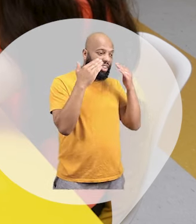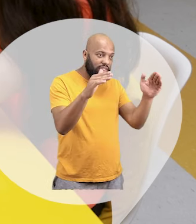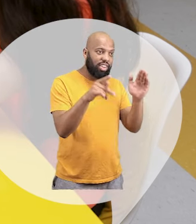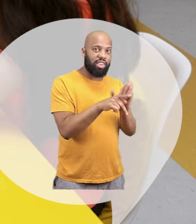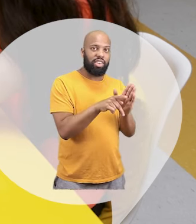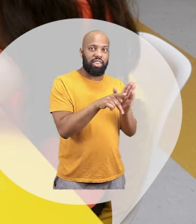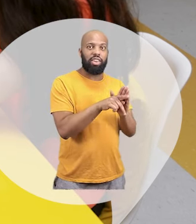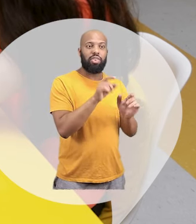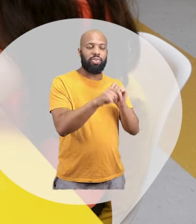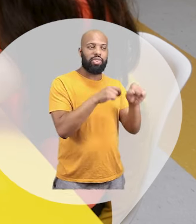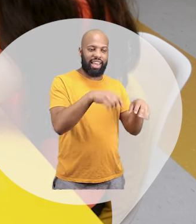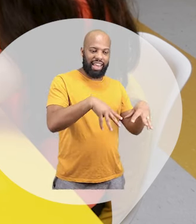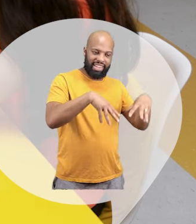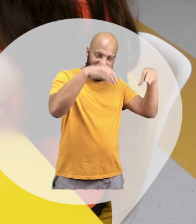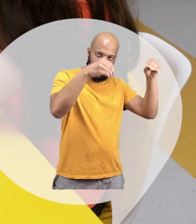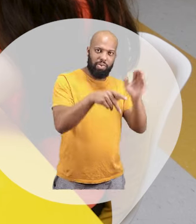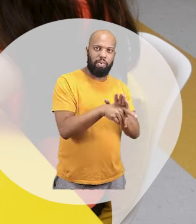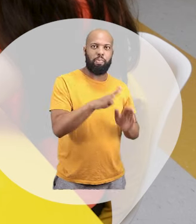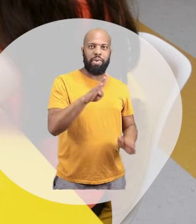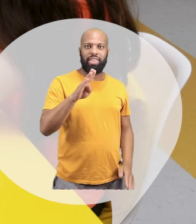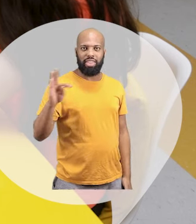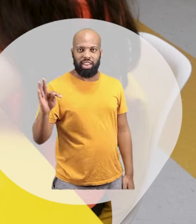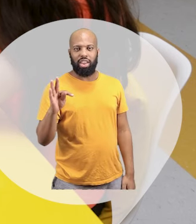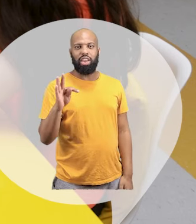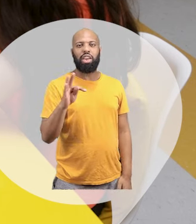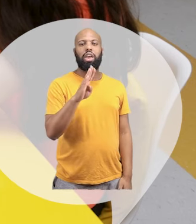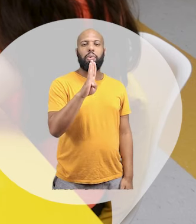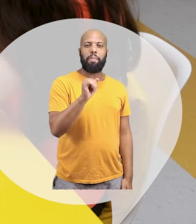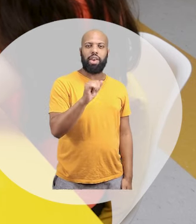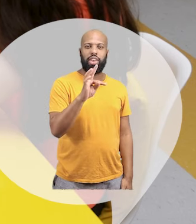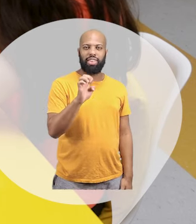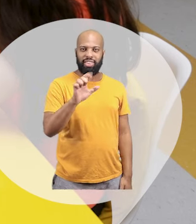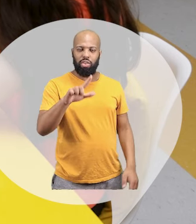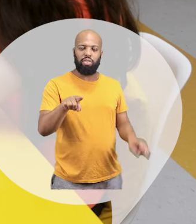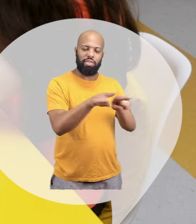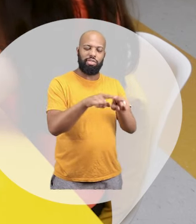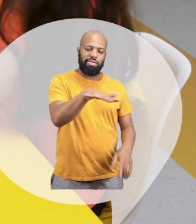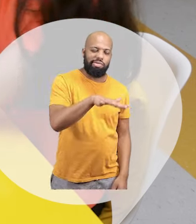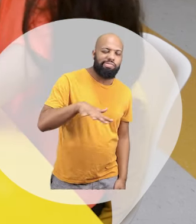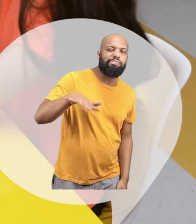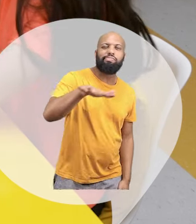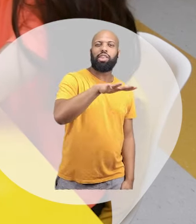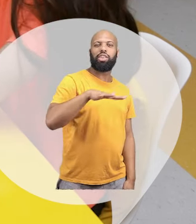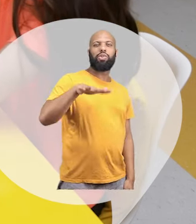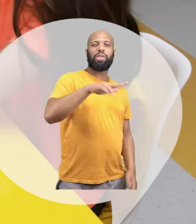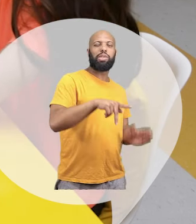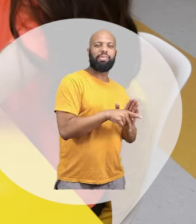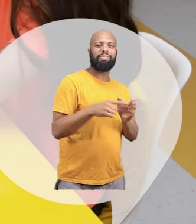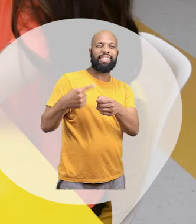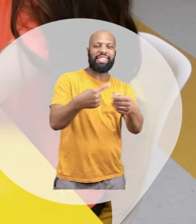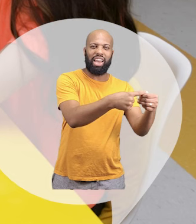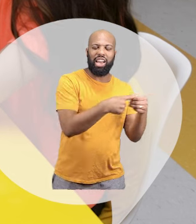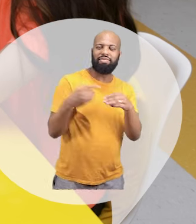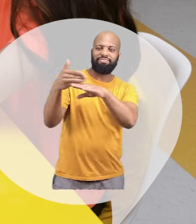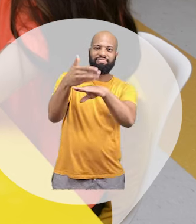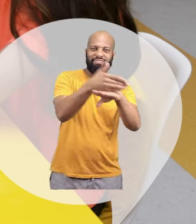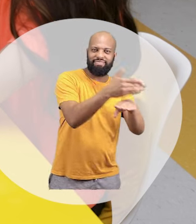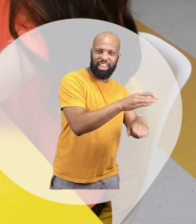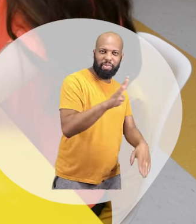você lá na frente do portão do Castelinho do Betel quando eu vi você em espaços da cidade que que a gente